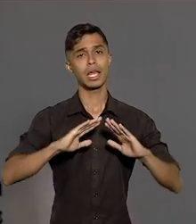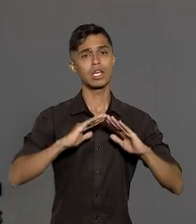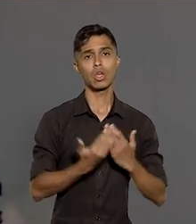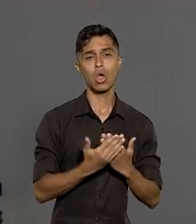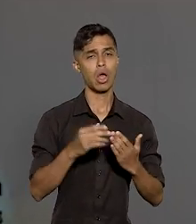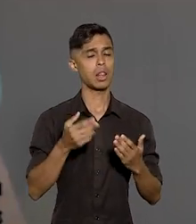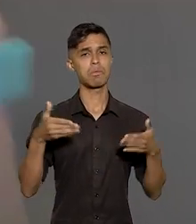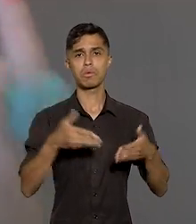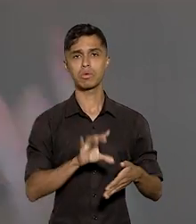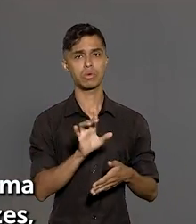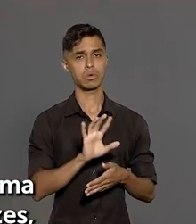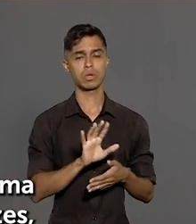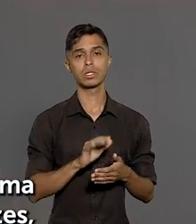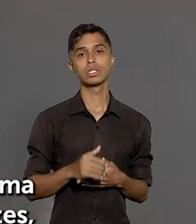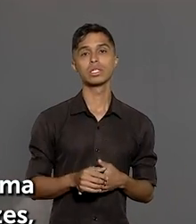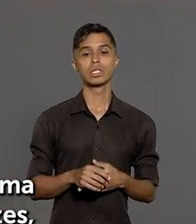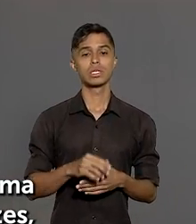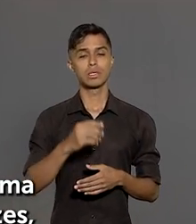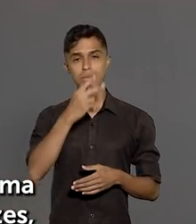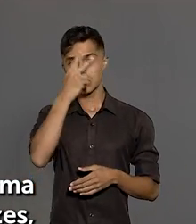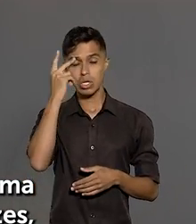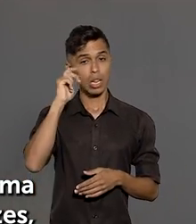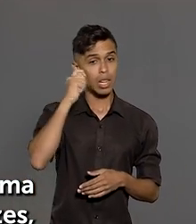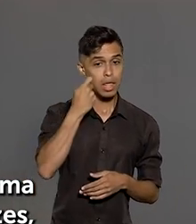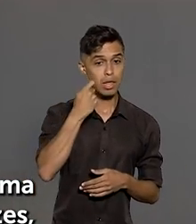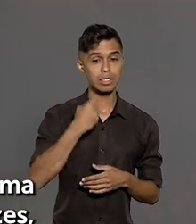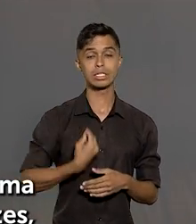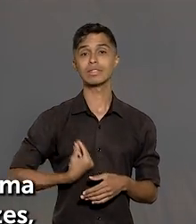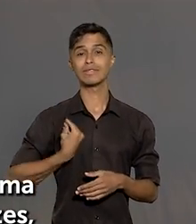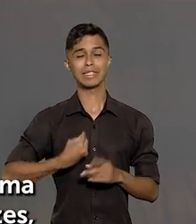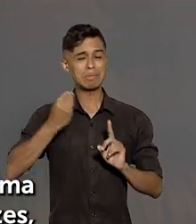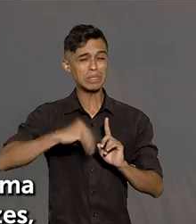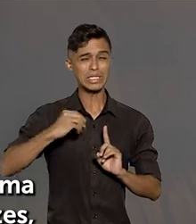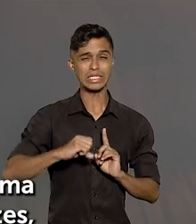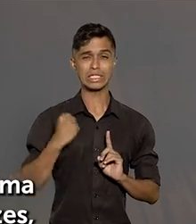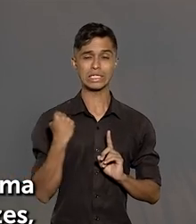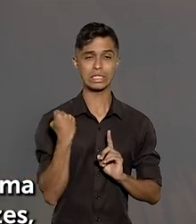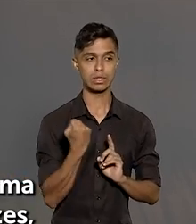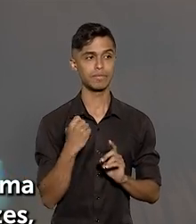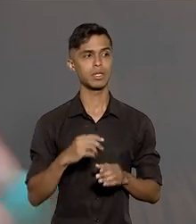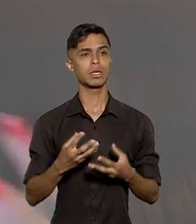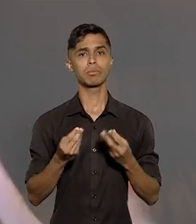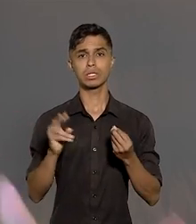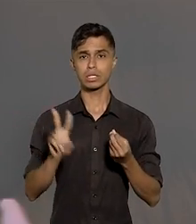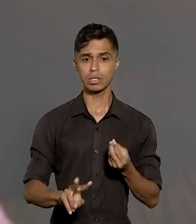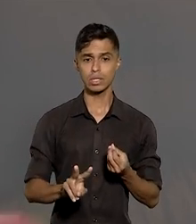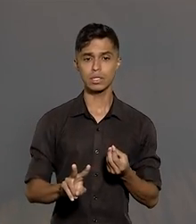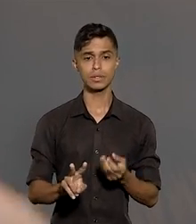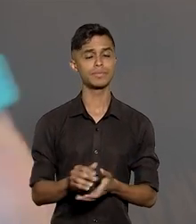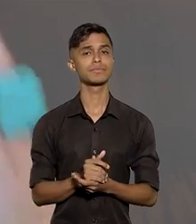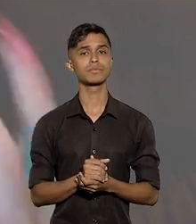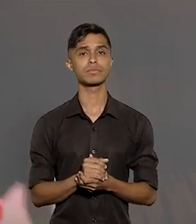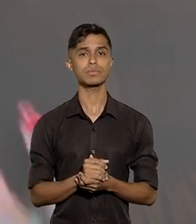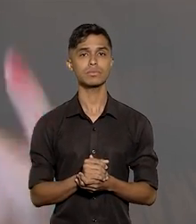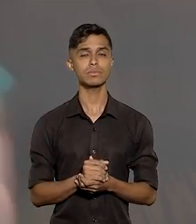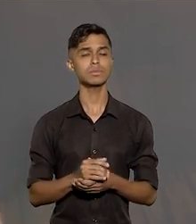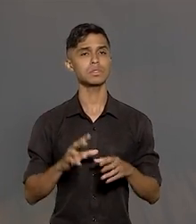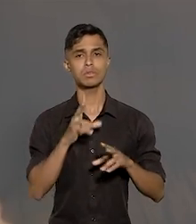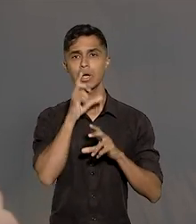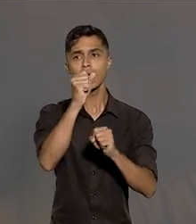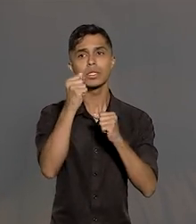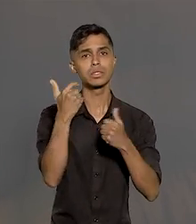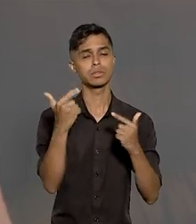São pessoas negras que estão nesse processo de extrema vulnerabilidade e que muitas vezes não se sentem